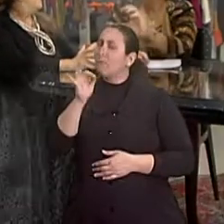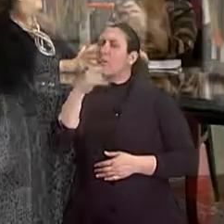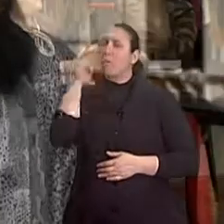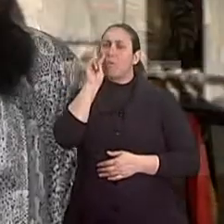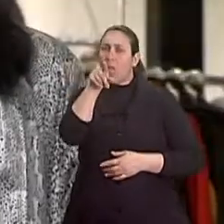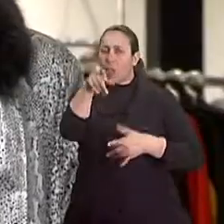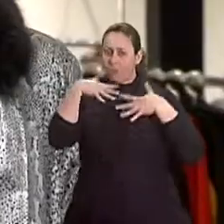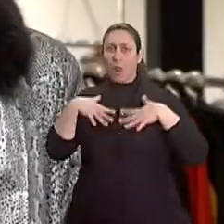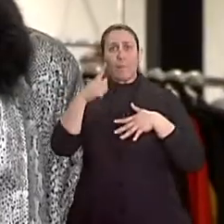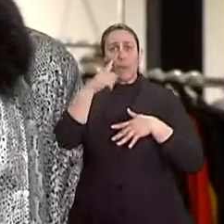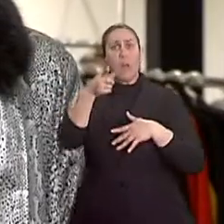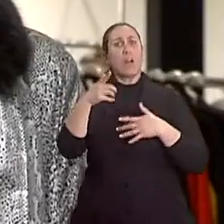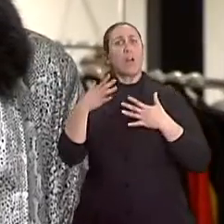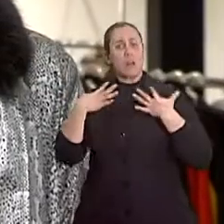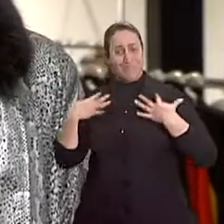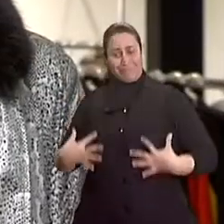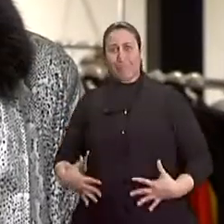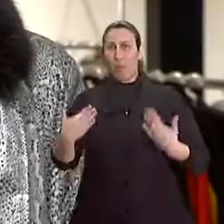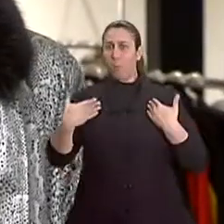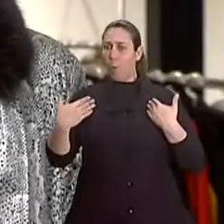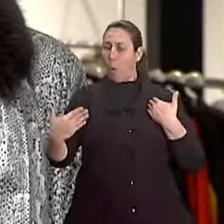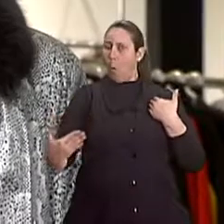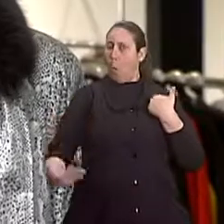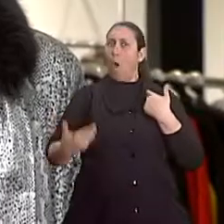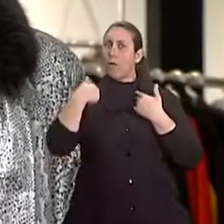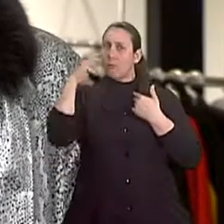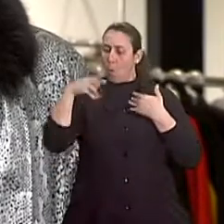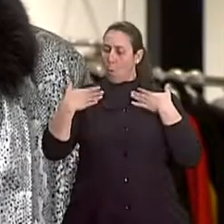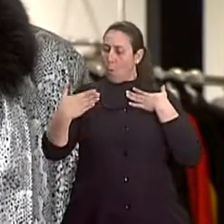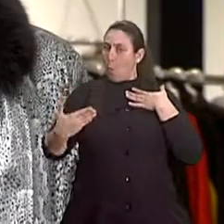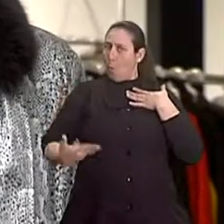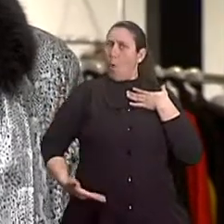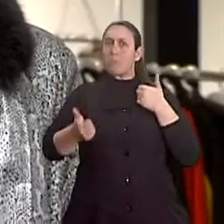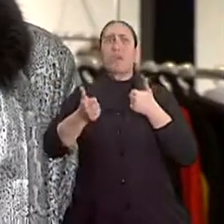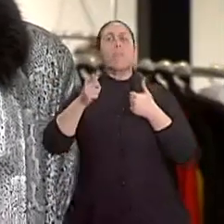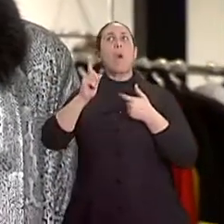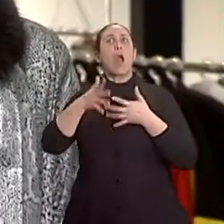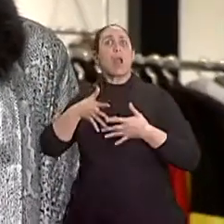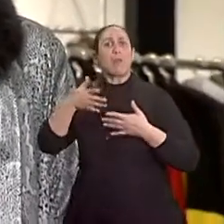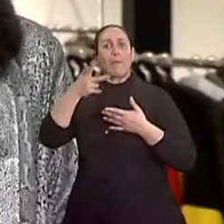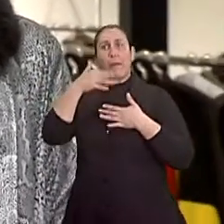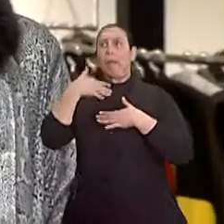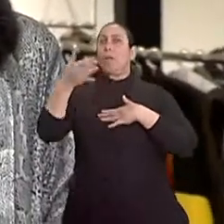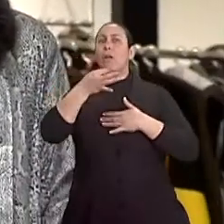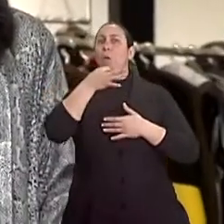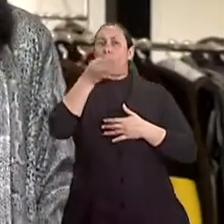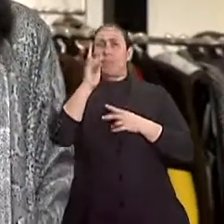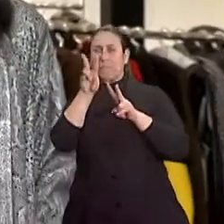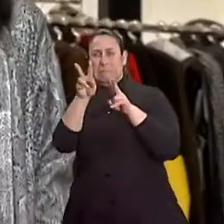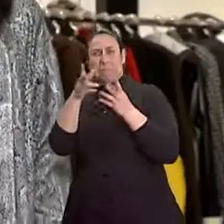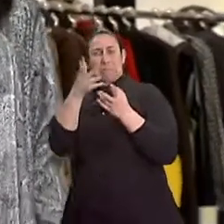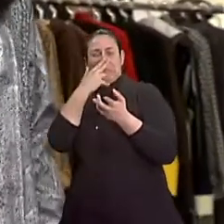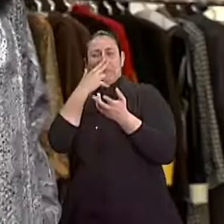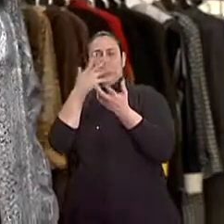Milka, foi o tamanho desta raposinha na gola. Que ela não é daqueles exageros. Ela pode ser usada